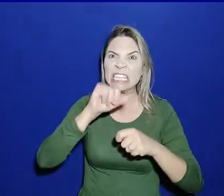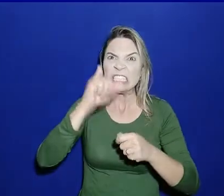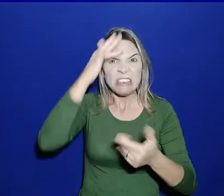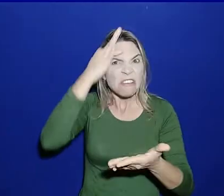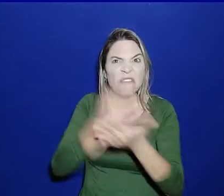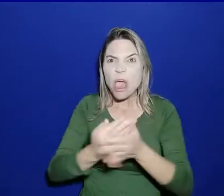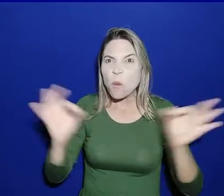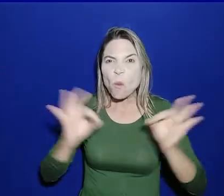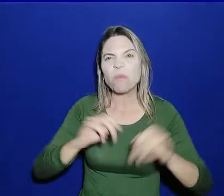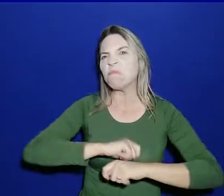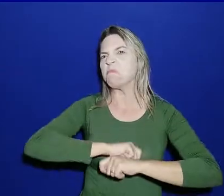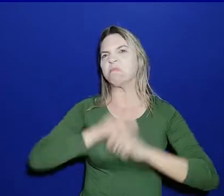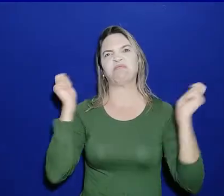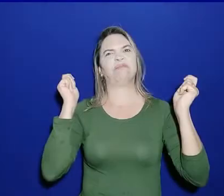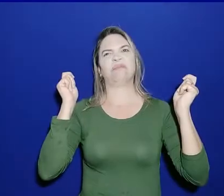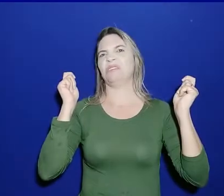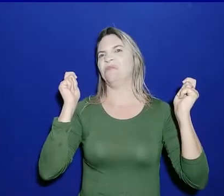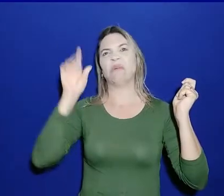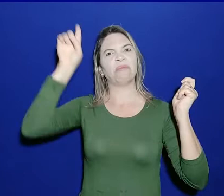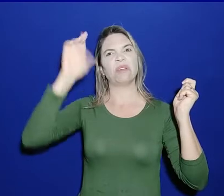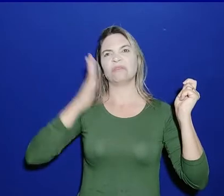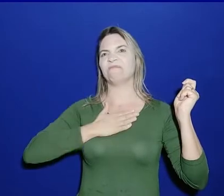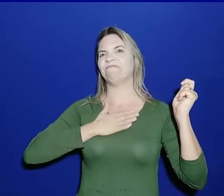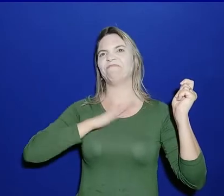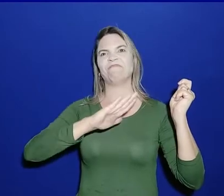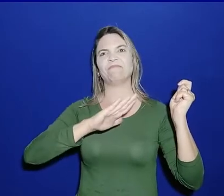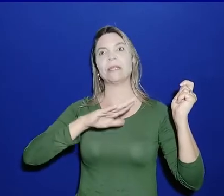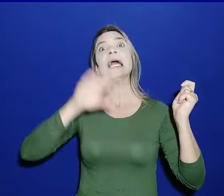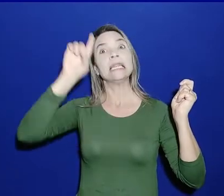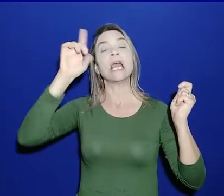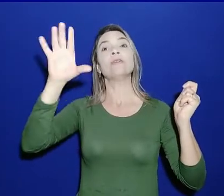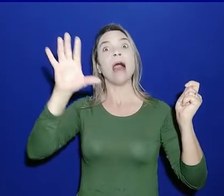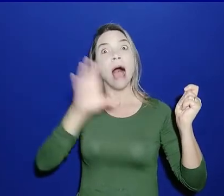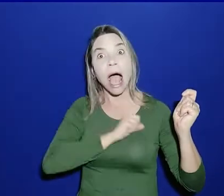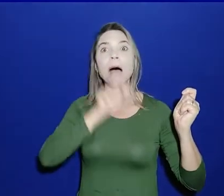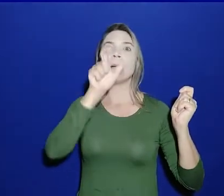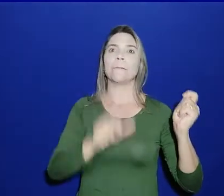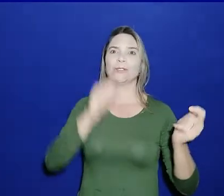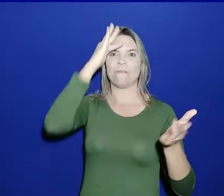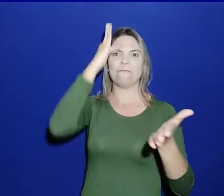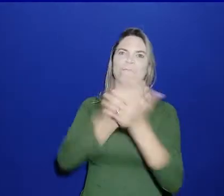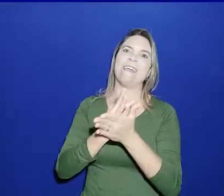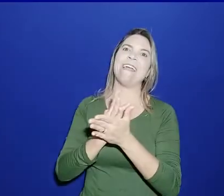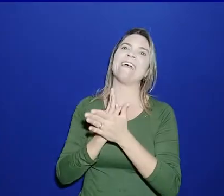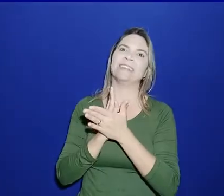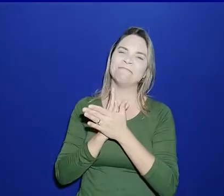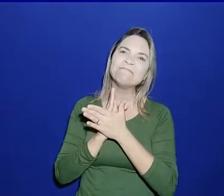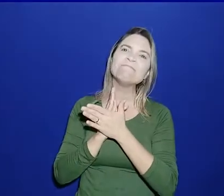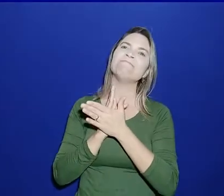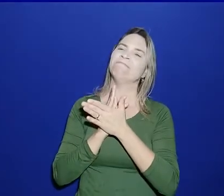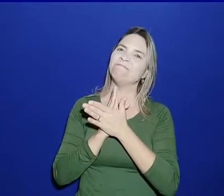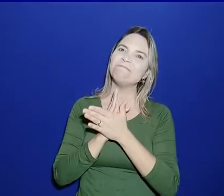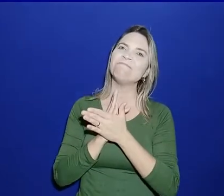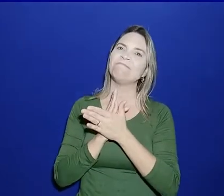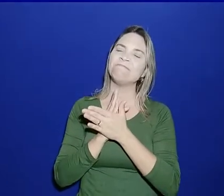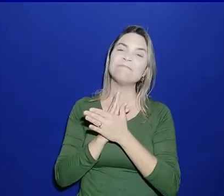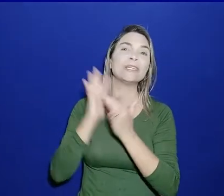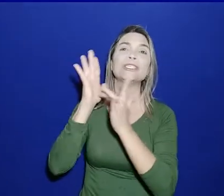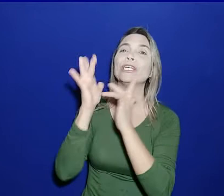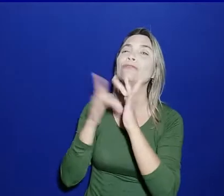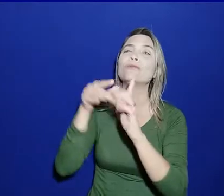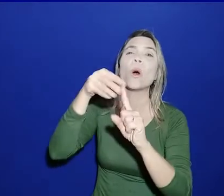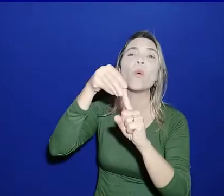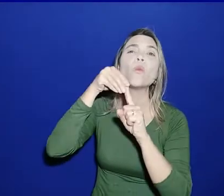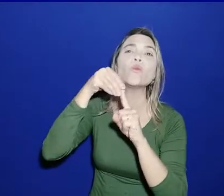a confessar a Cristo, ele te negará diante de Deus no céu, visto que só Jesus, como eu disse, é o caminho que nos leva ao